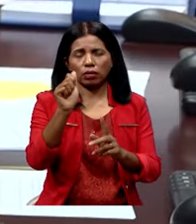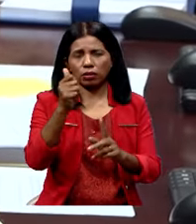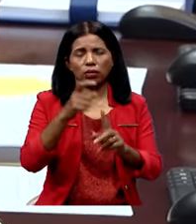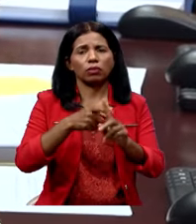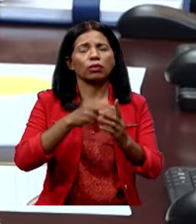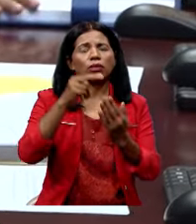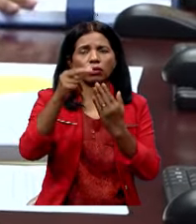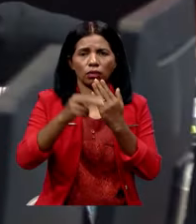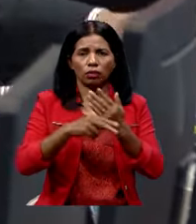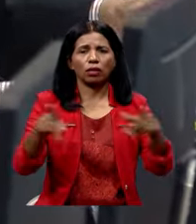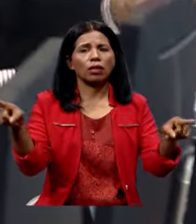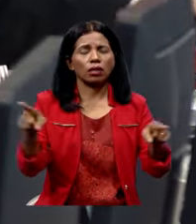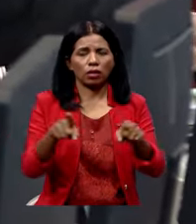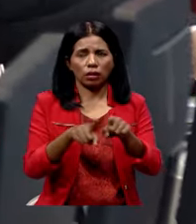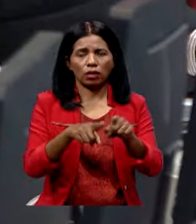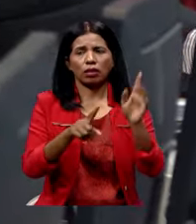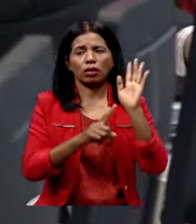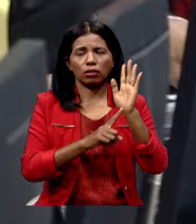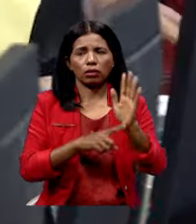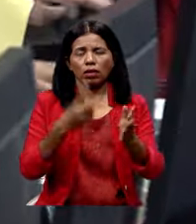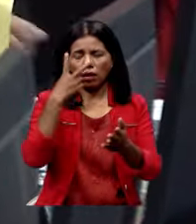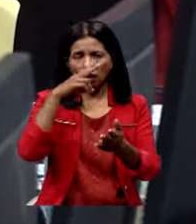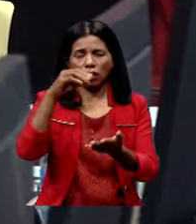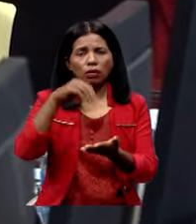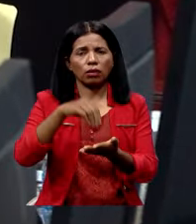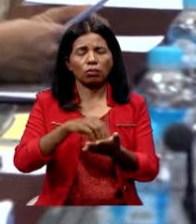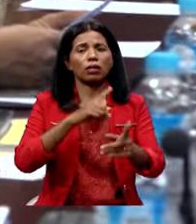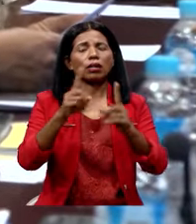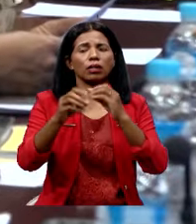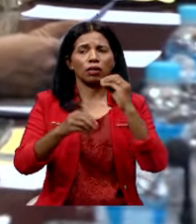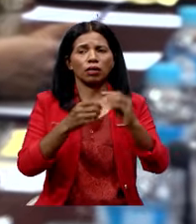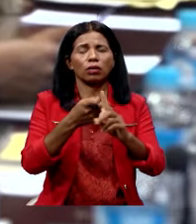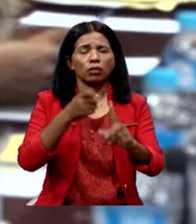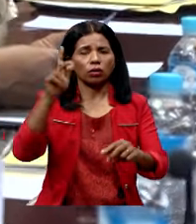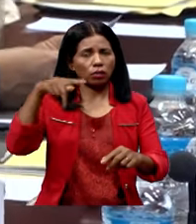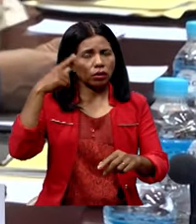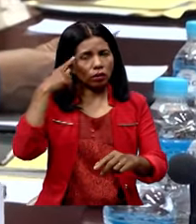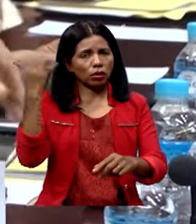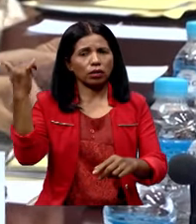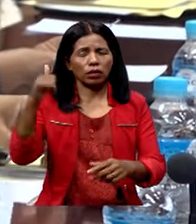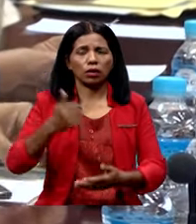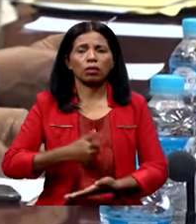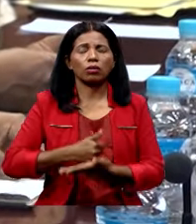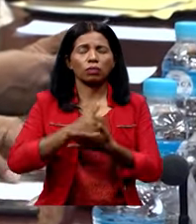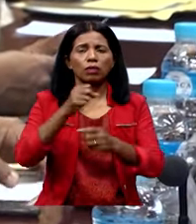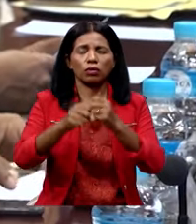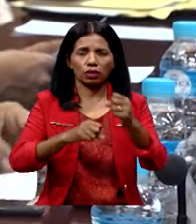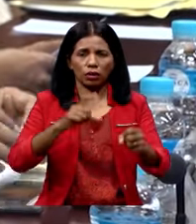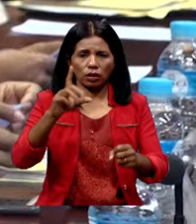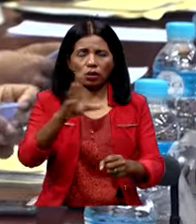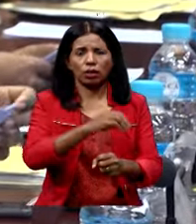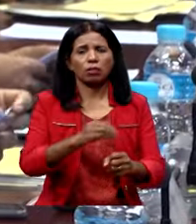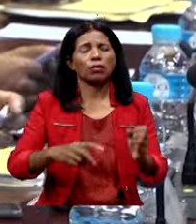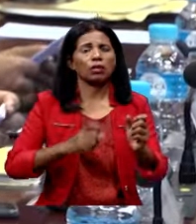Novembro, sai hanesan base ba avaliação crítica ida husi política sira, assistência social nian nebe ia